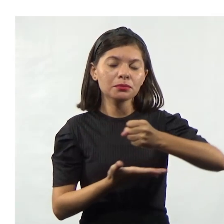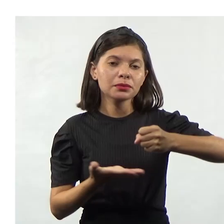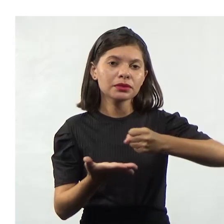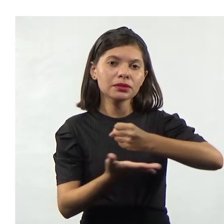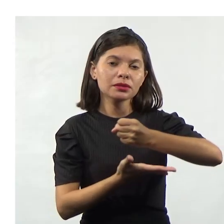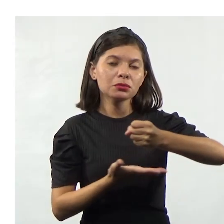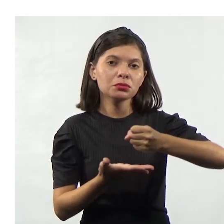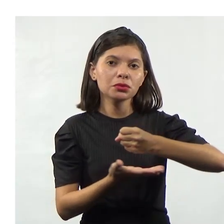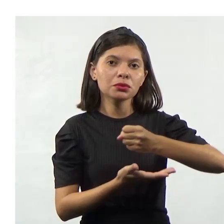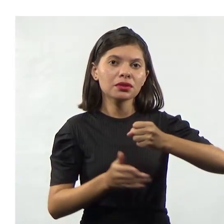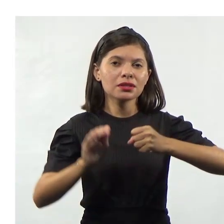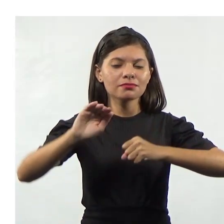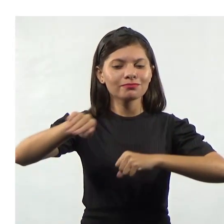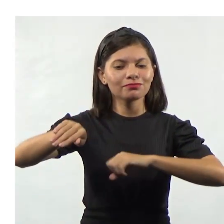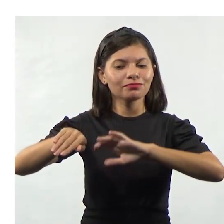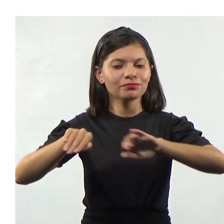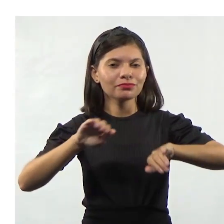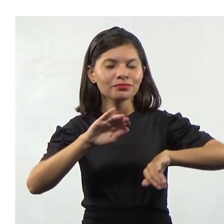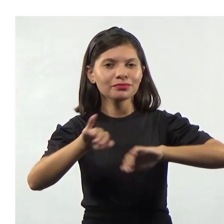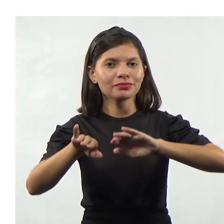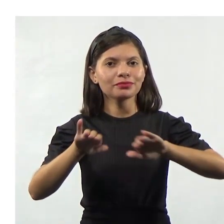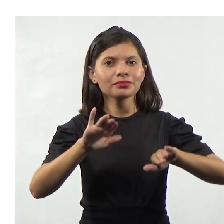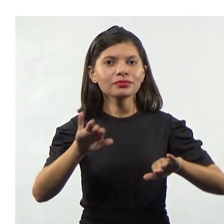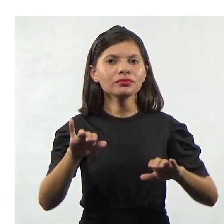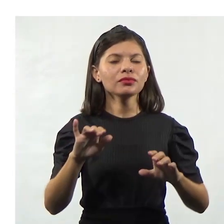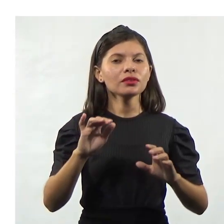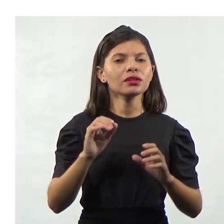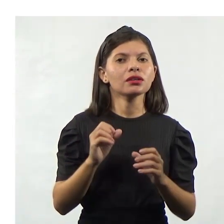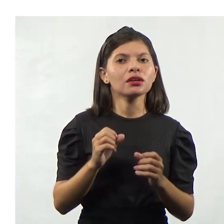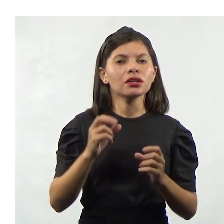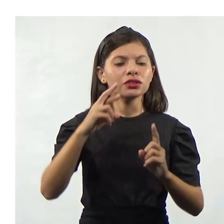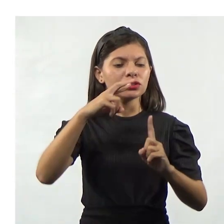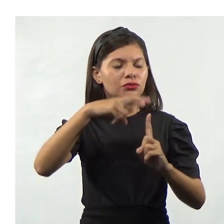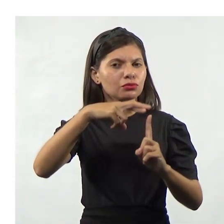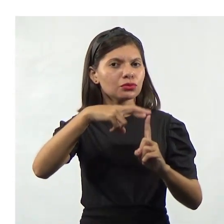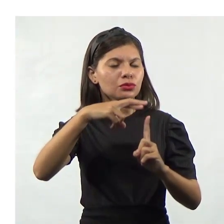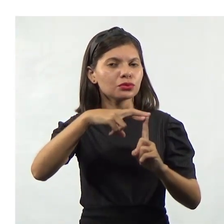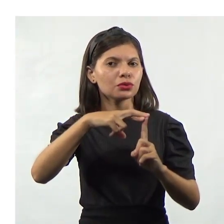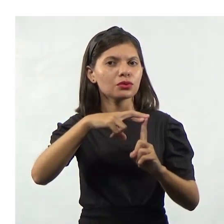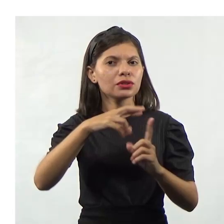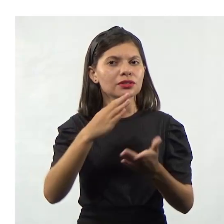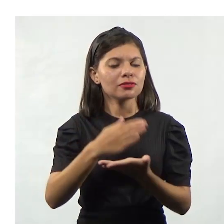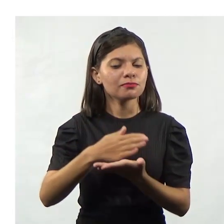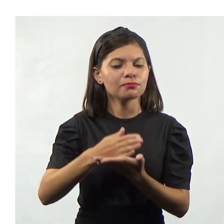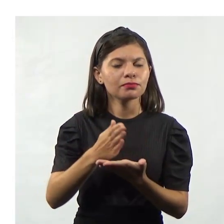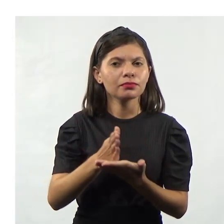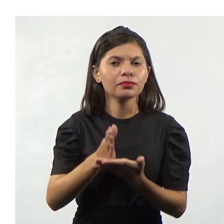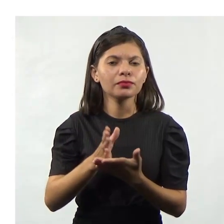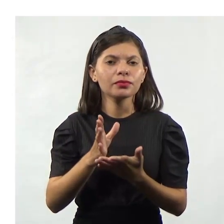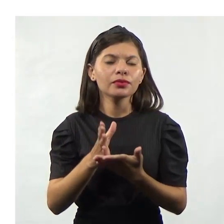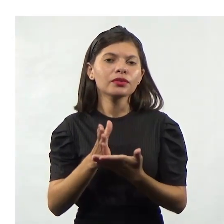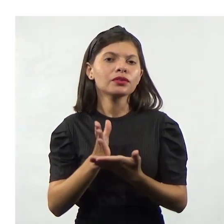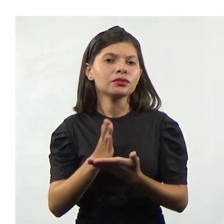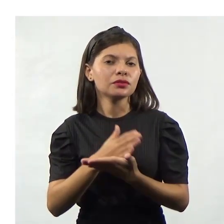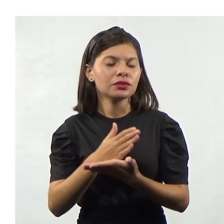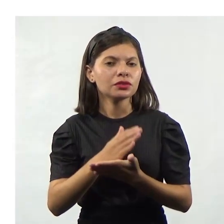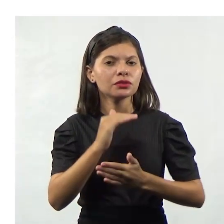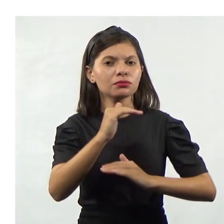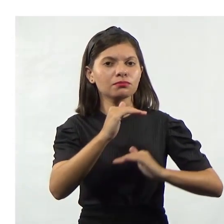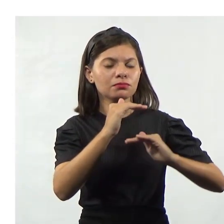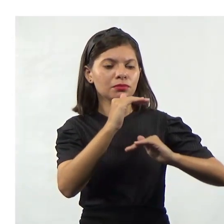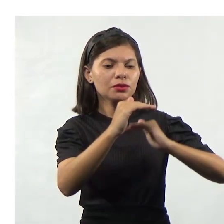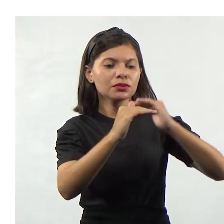princípio da segregação de funções é essa ideia justamente de dividir as funções, né, no processo de